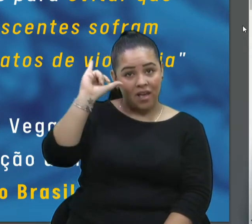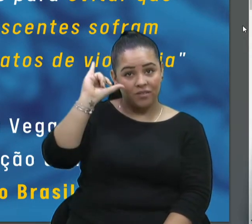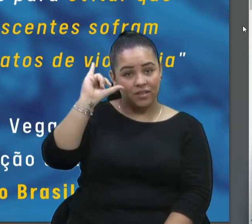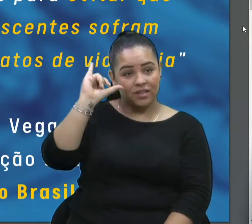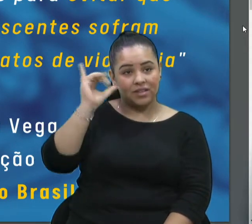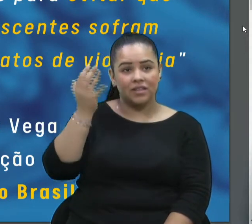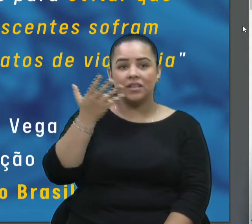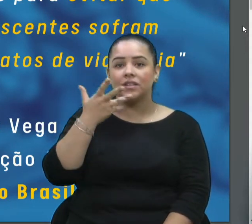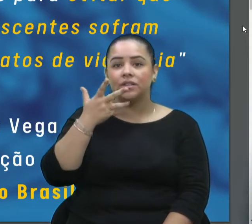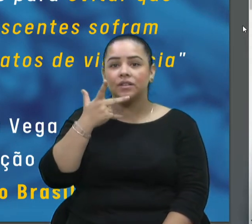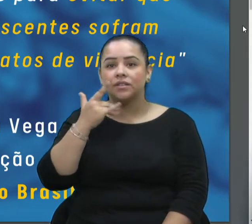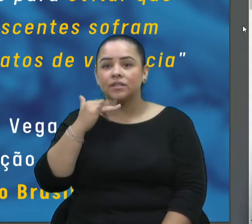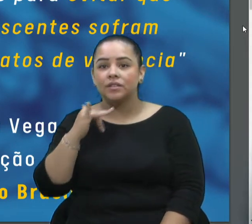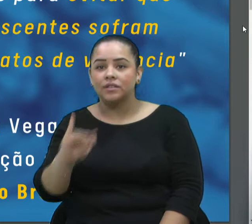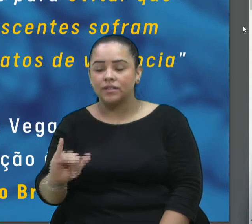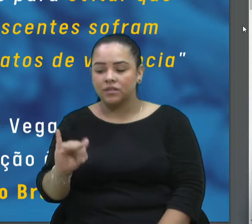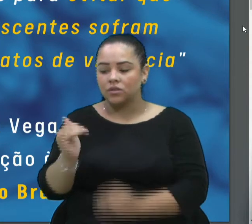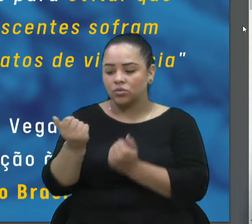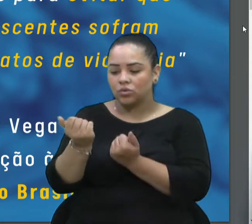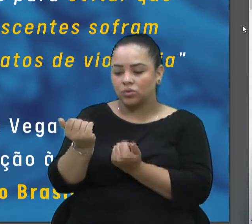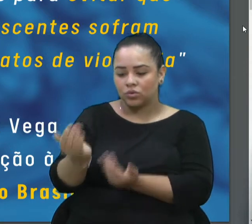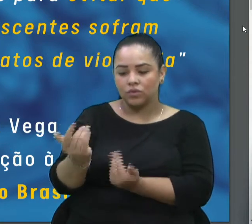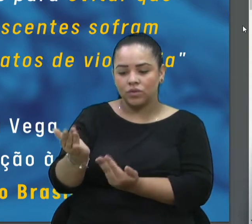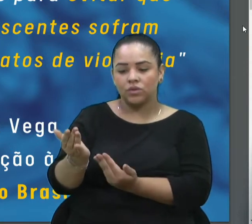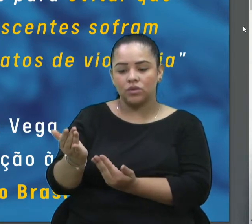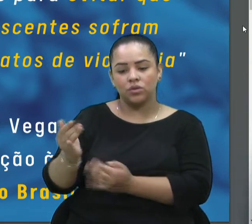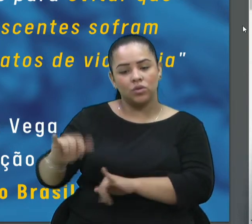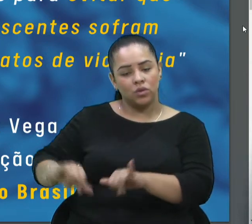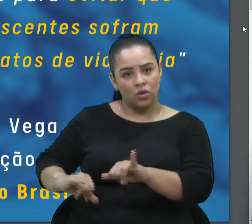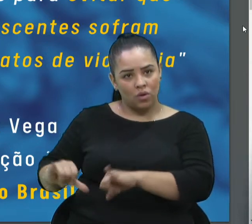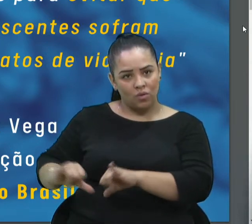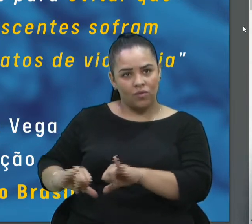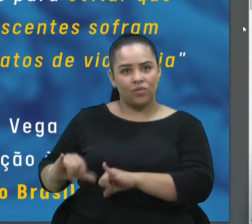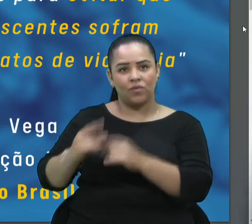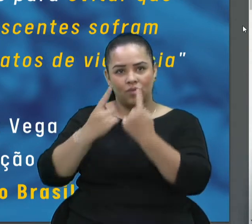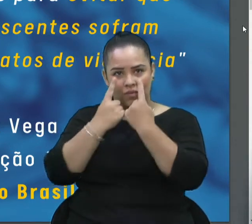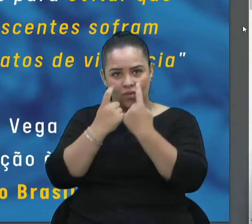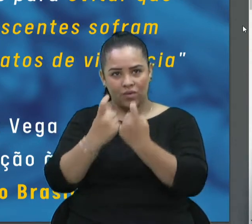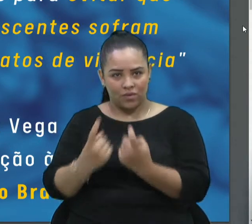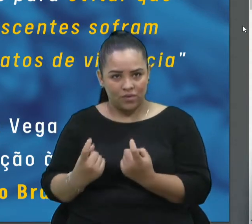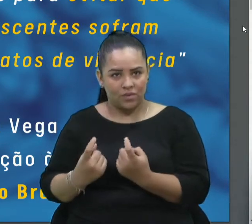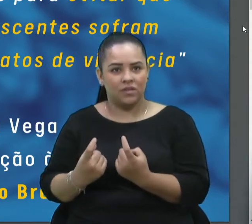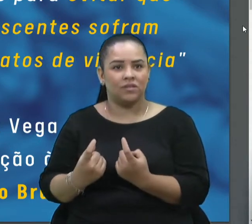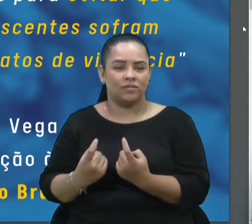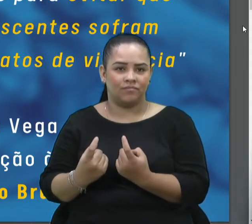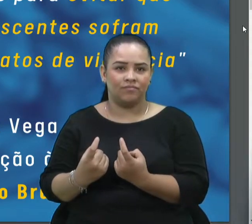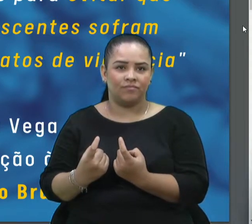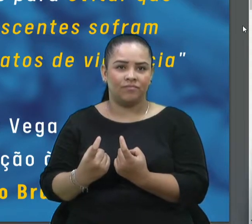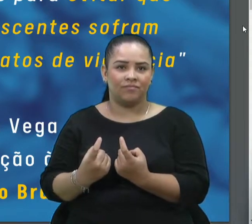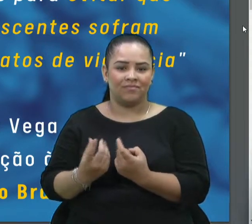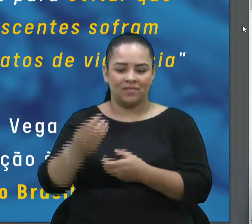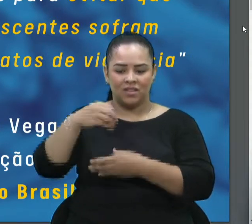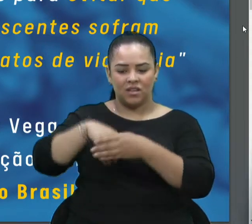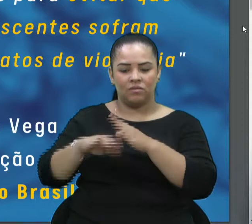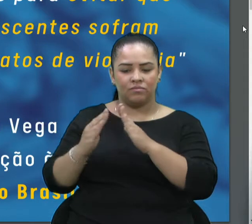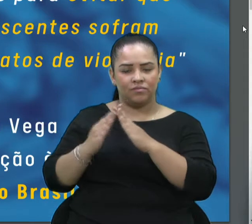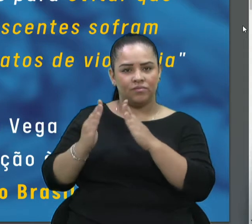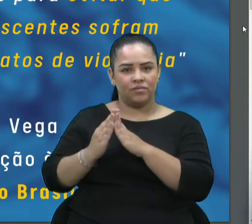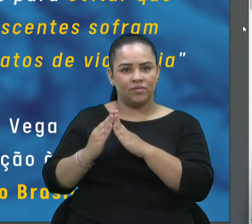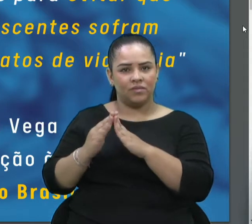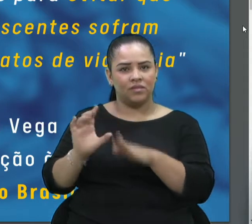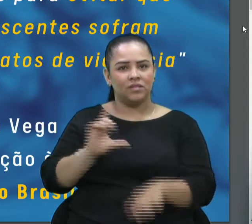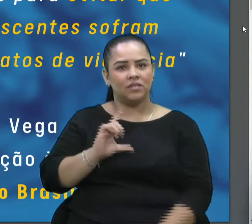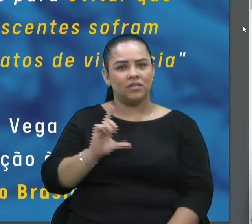crianças e adolescentes sofram agressões e outros atos de violência. Ficou registrado